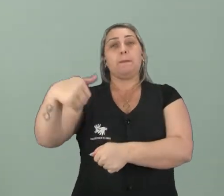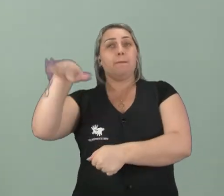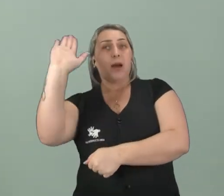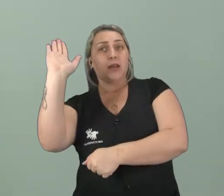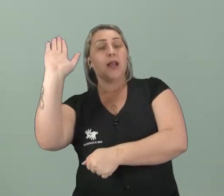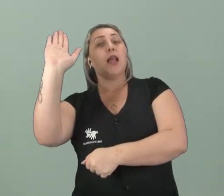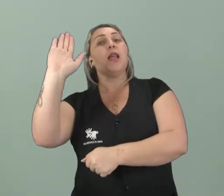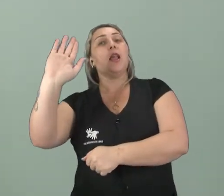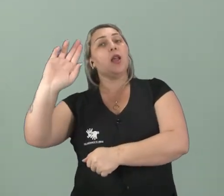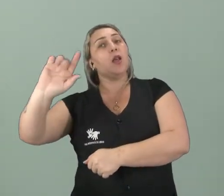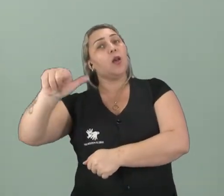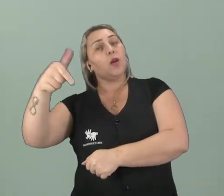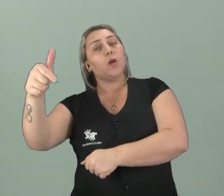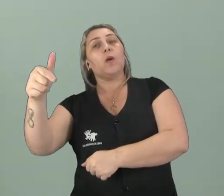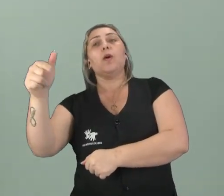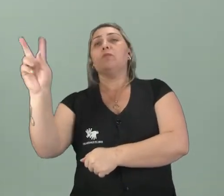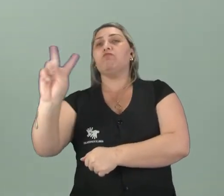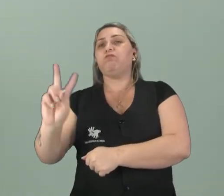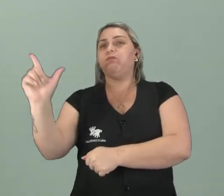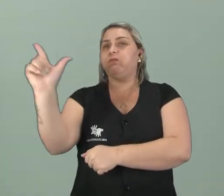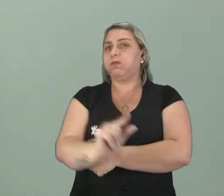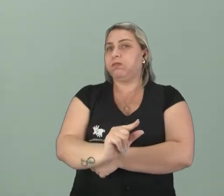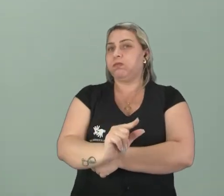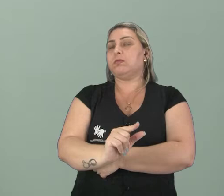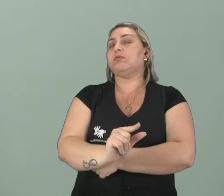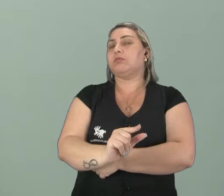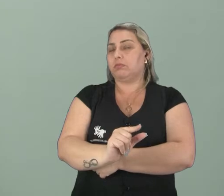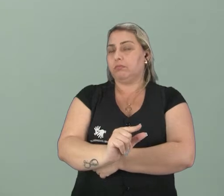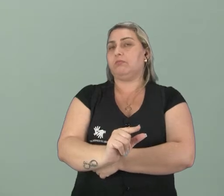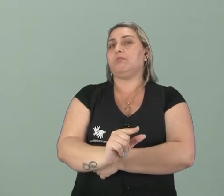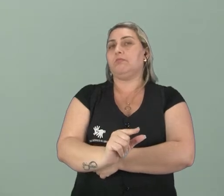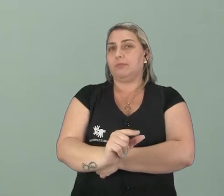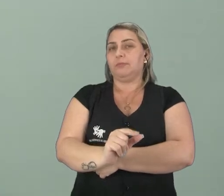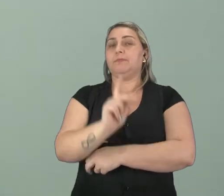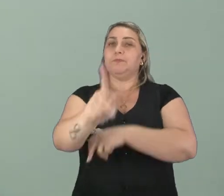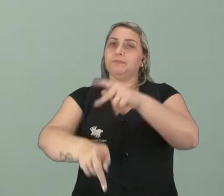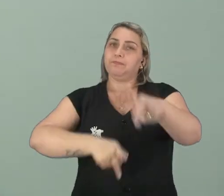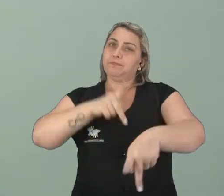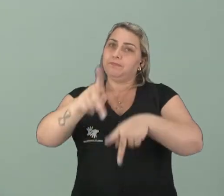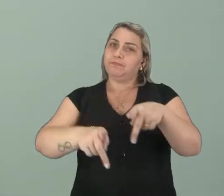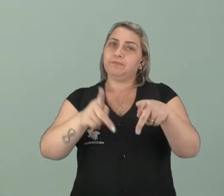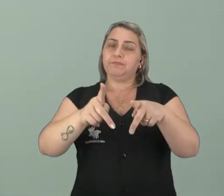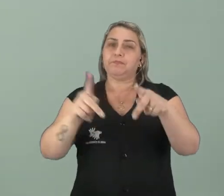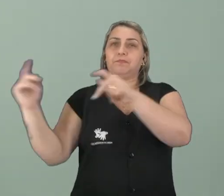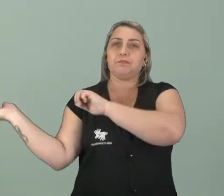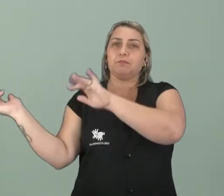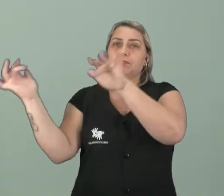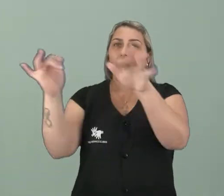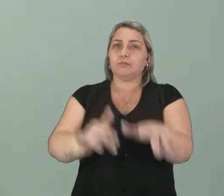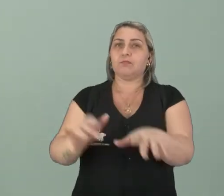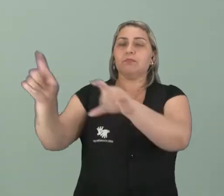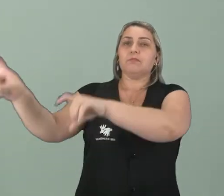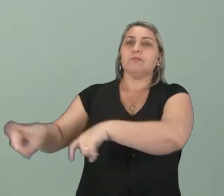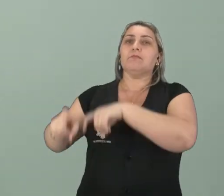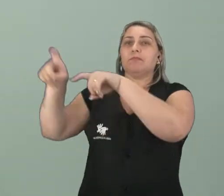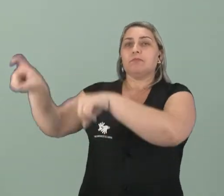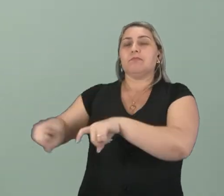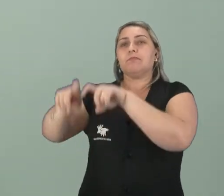demais e outras com pouco valor, onde essas populações que vinham da zona